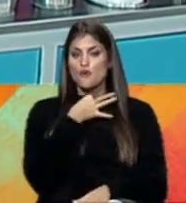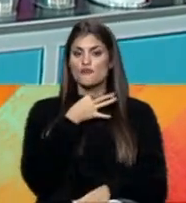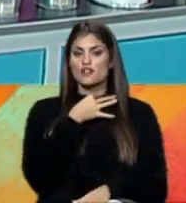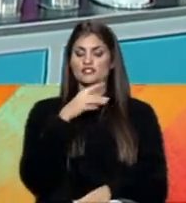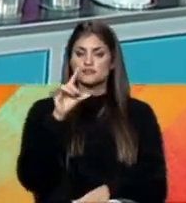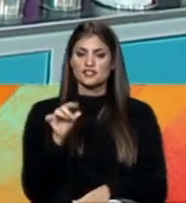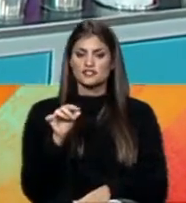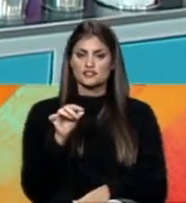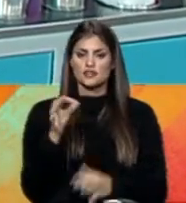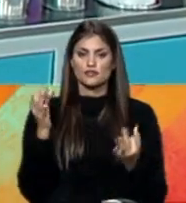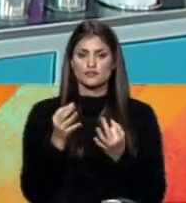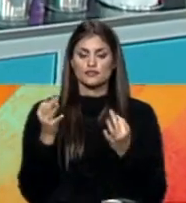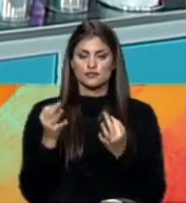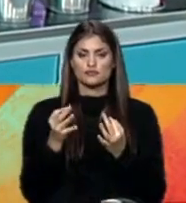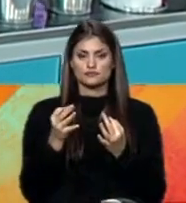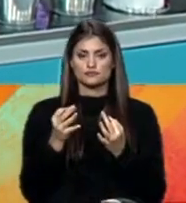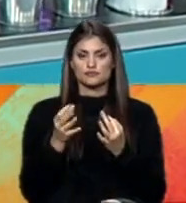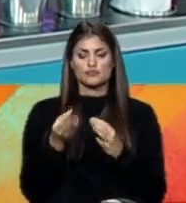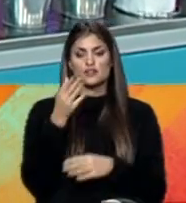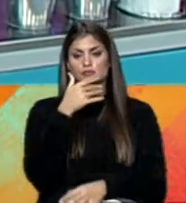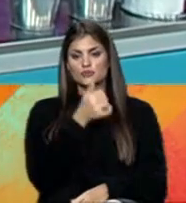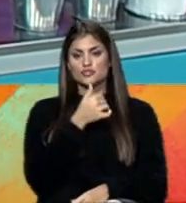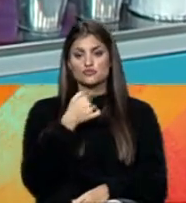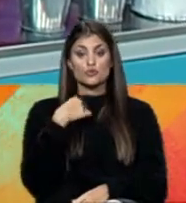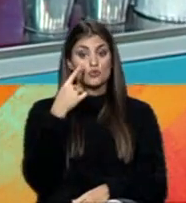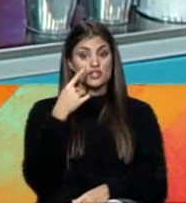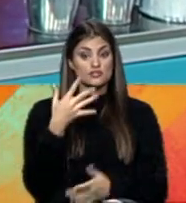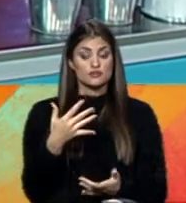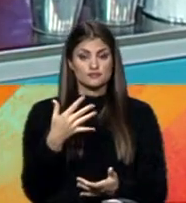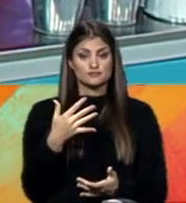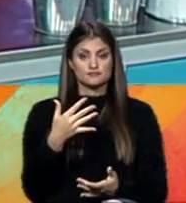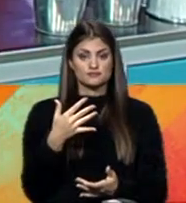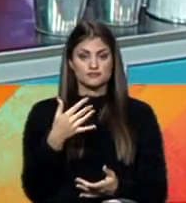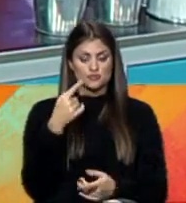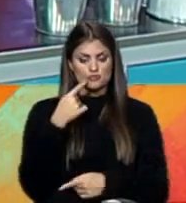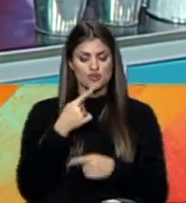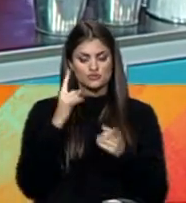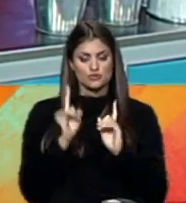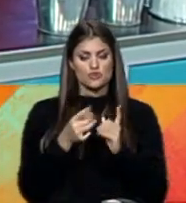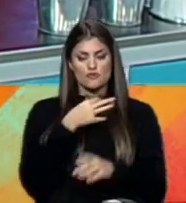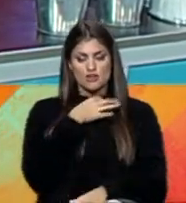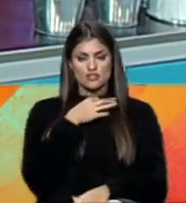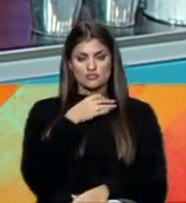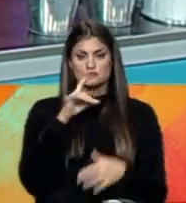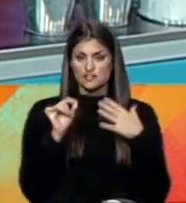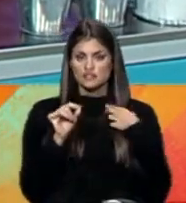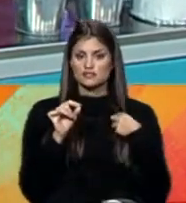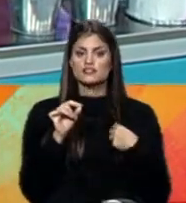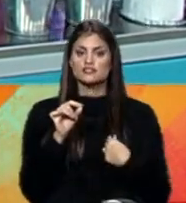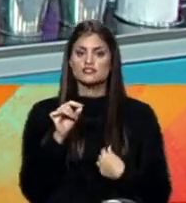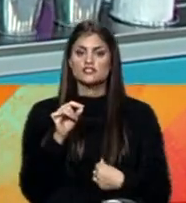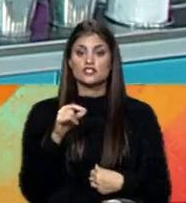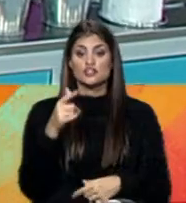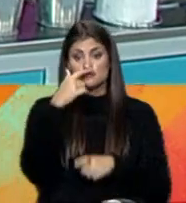fado é de facto dos mais bonitos que eu conheço e retrata bem o que é o fado e